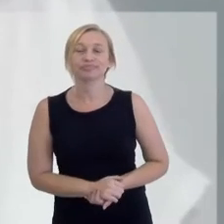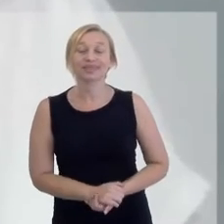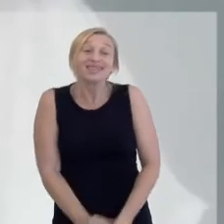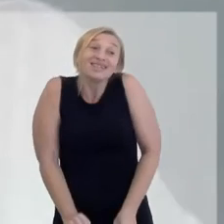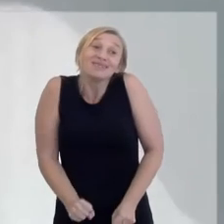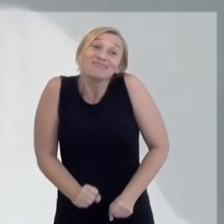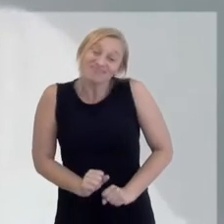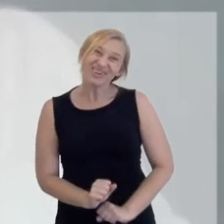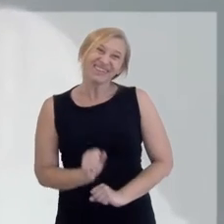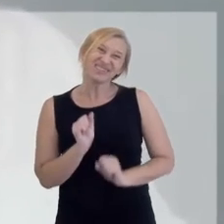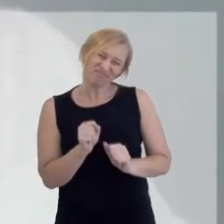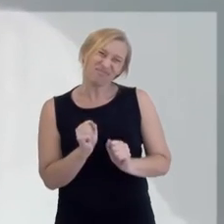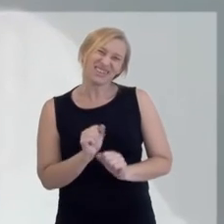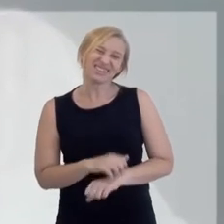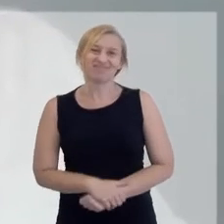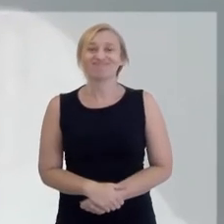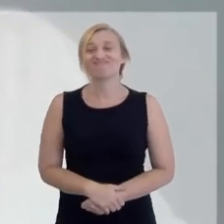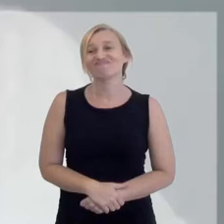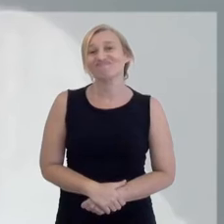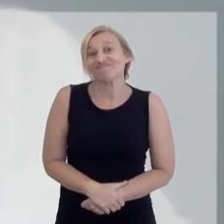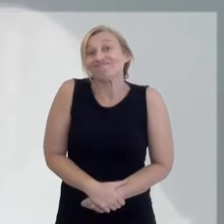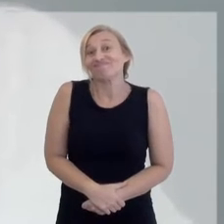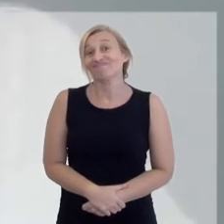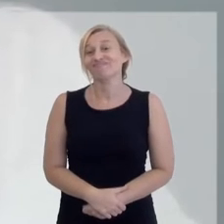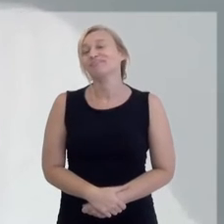assim: pode.